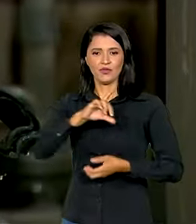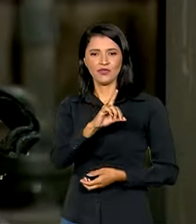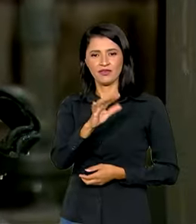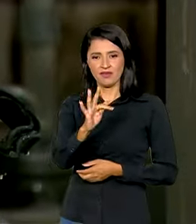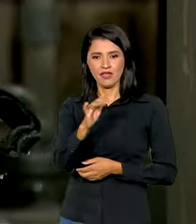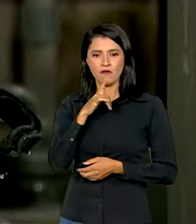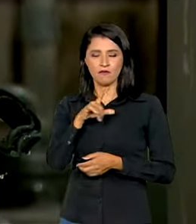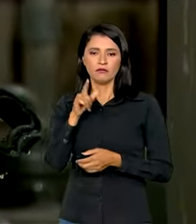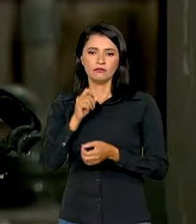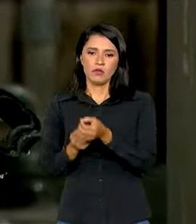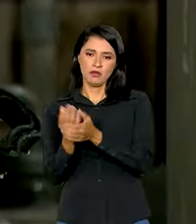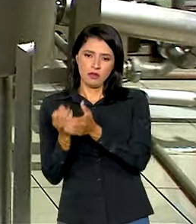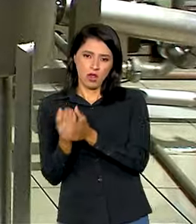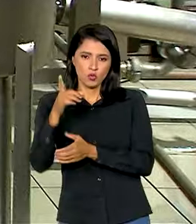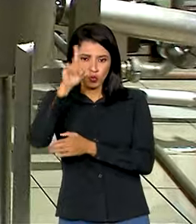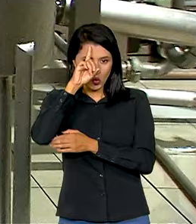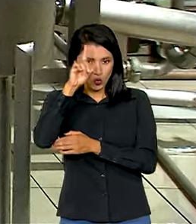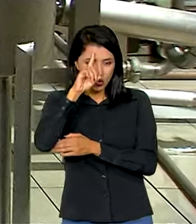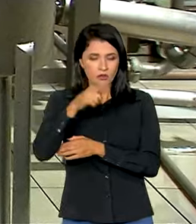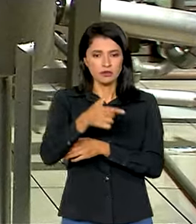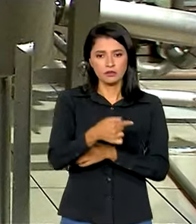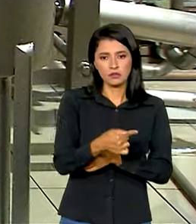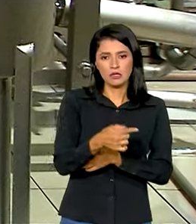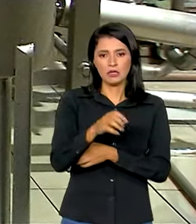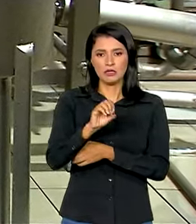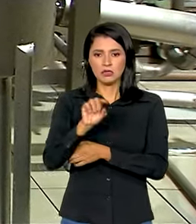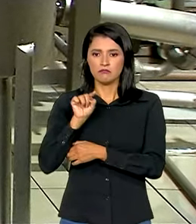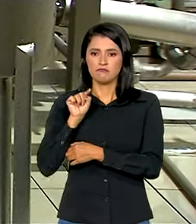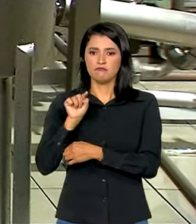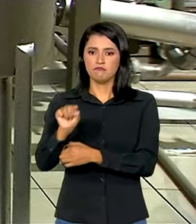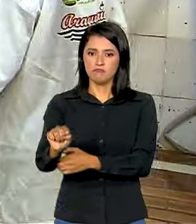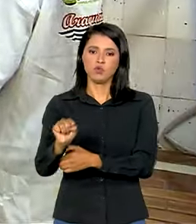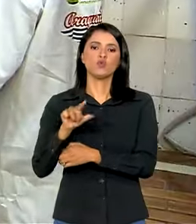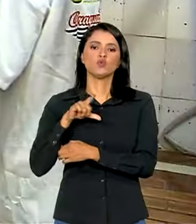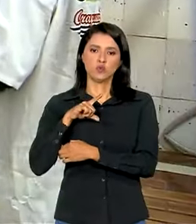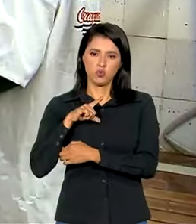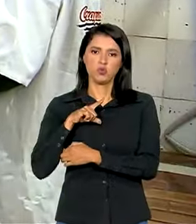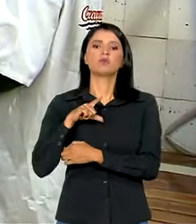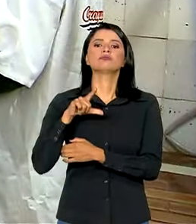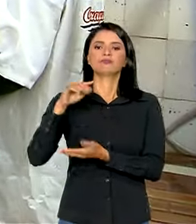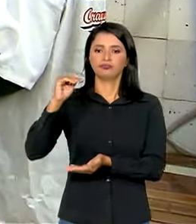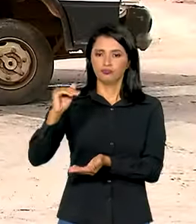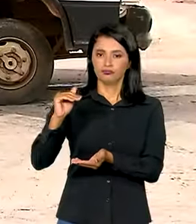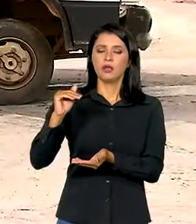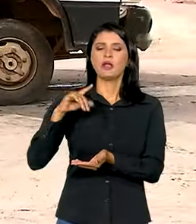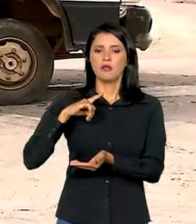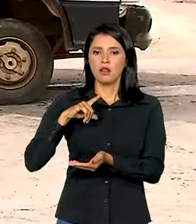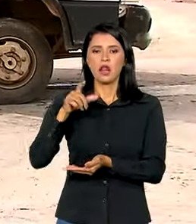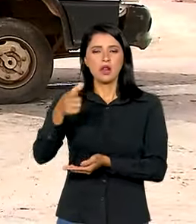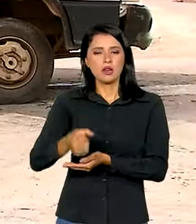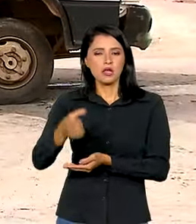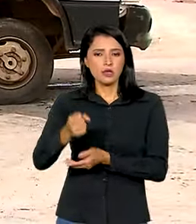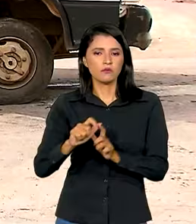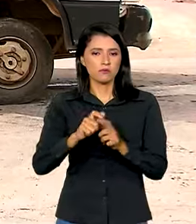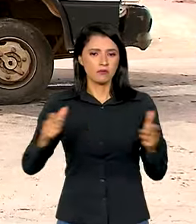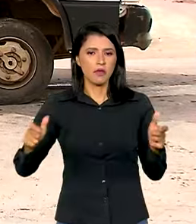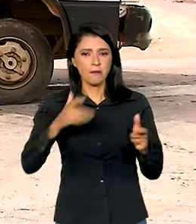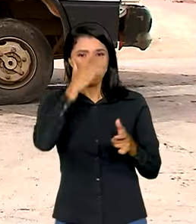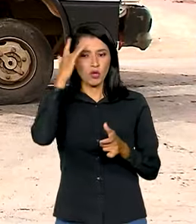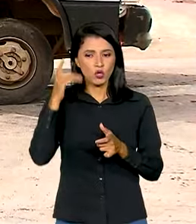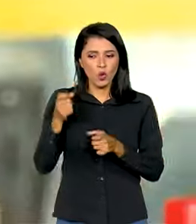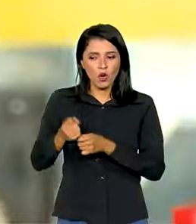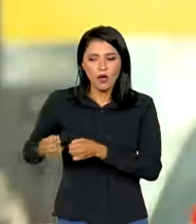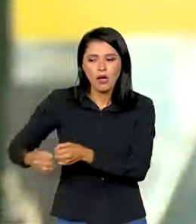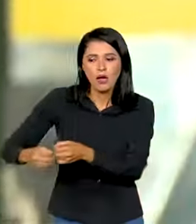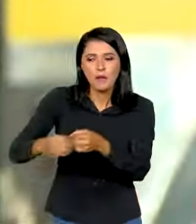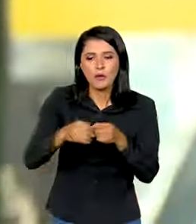são processados por dia 70 mil litros de leite. Grande parte vem de pequenos produtores da